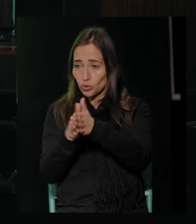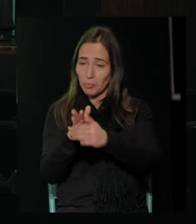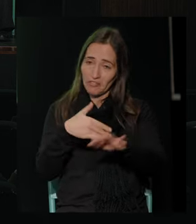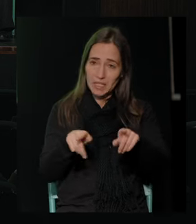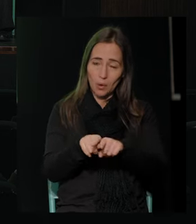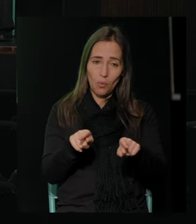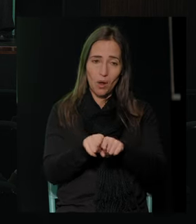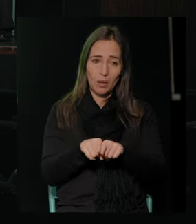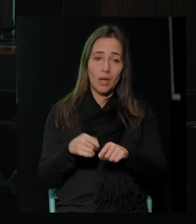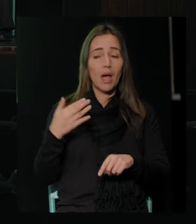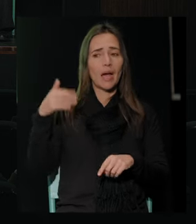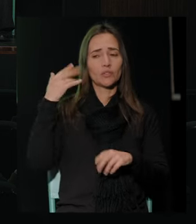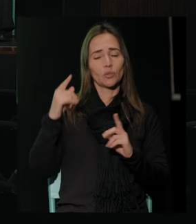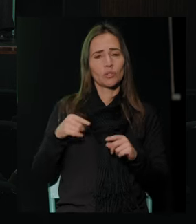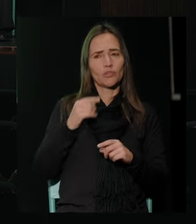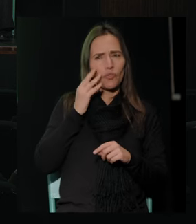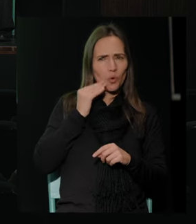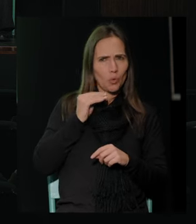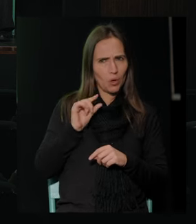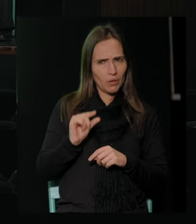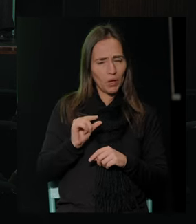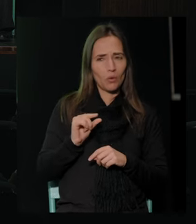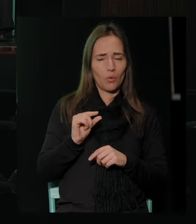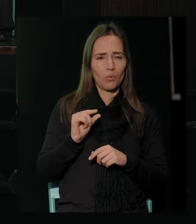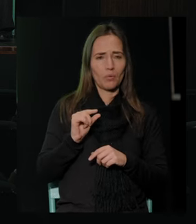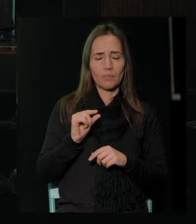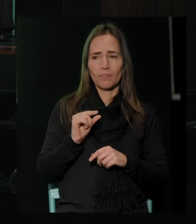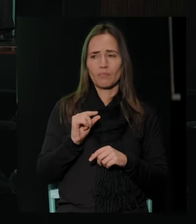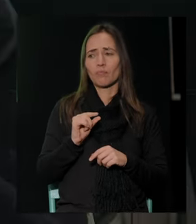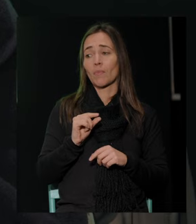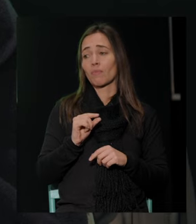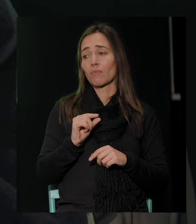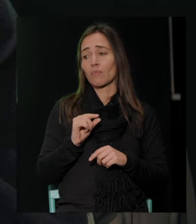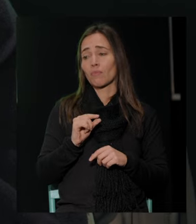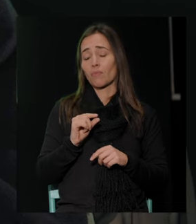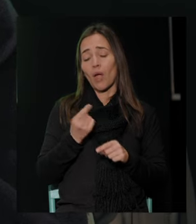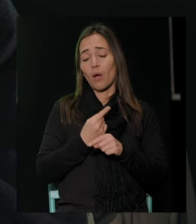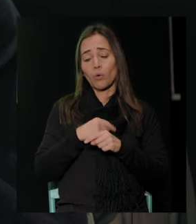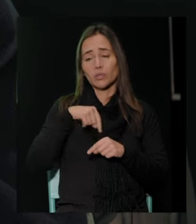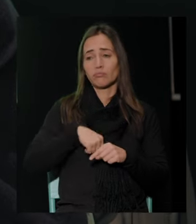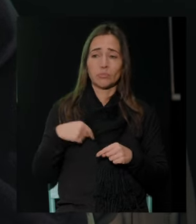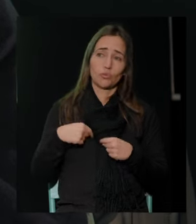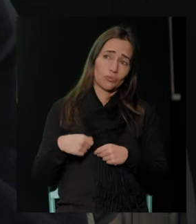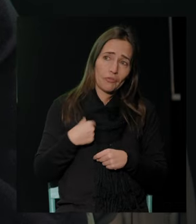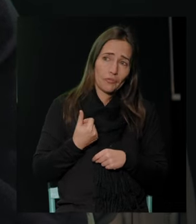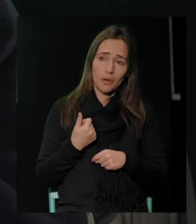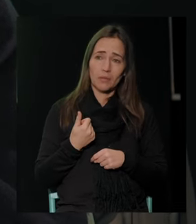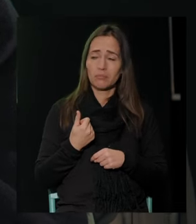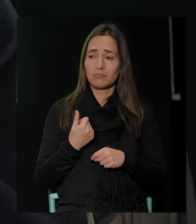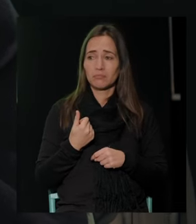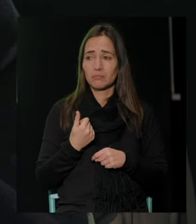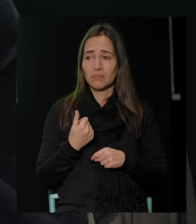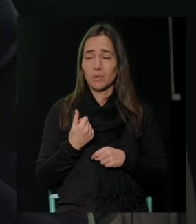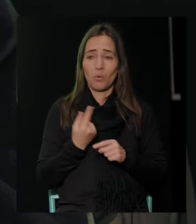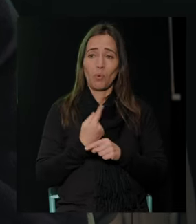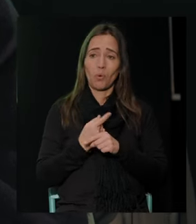mas inicialmente até tinha uma certa vergonha, não era uma coisa que eu tive, até não, por causa há coisas dos que são, há princípios todos. Inatos, não é? Eu sou verde, é uma coisa